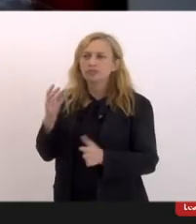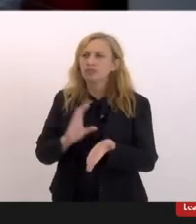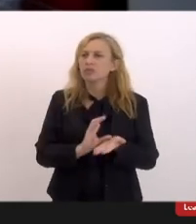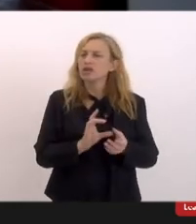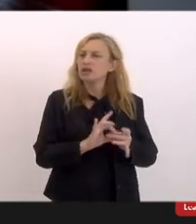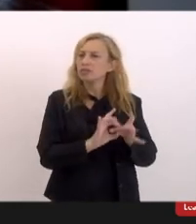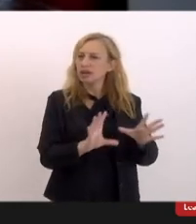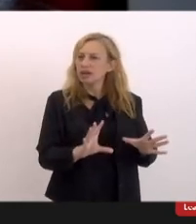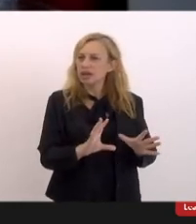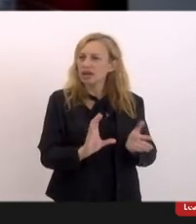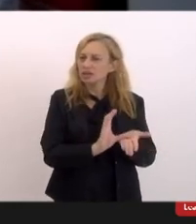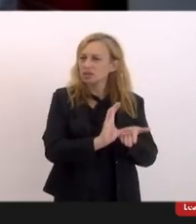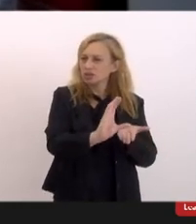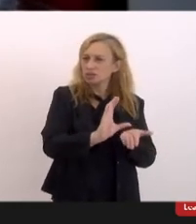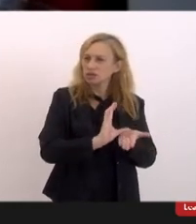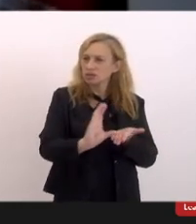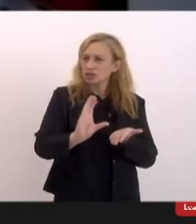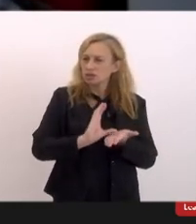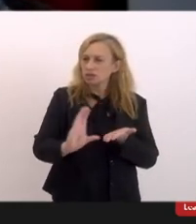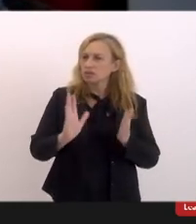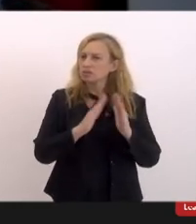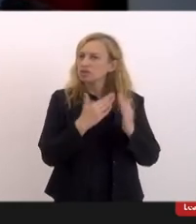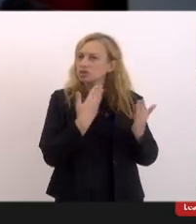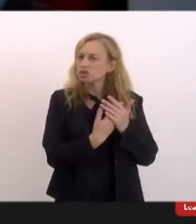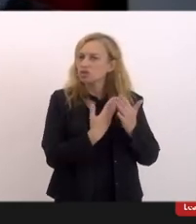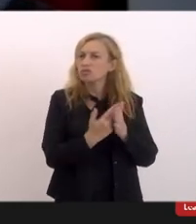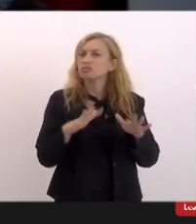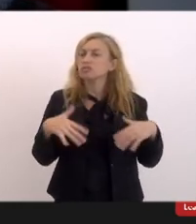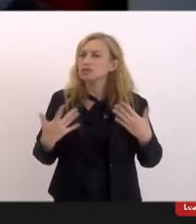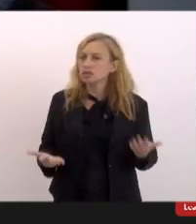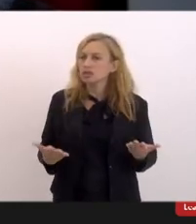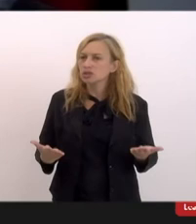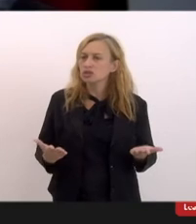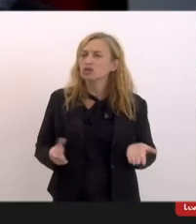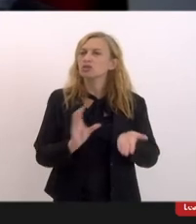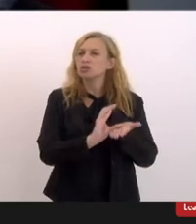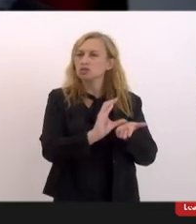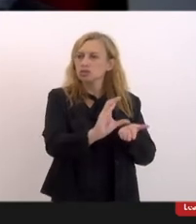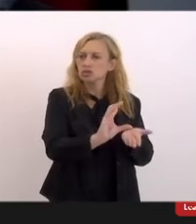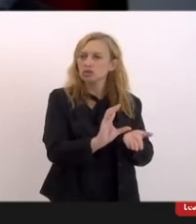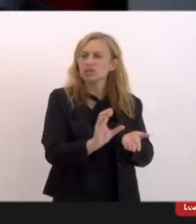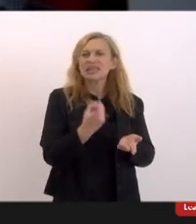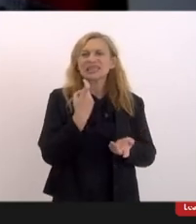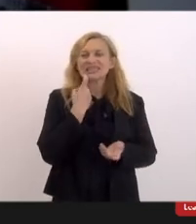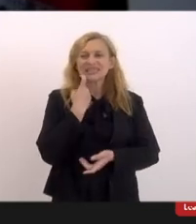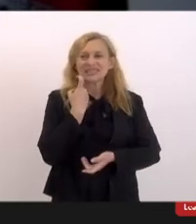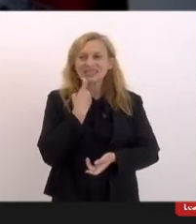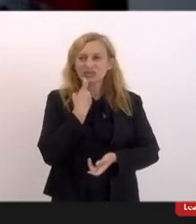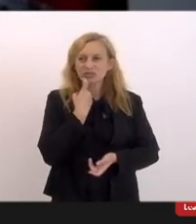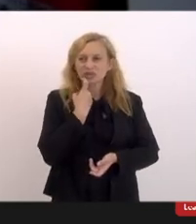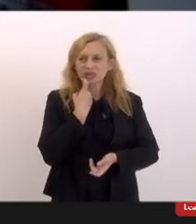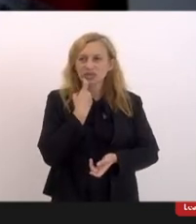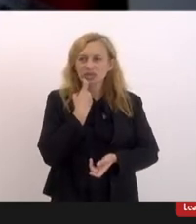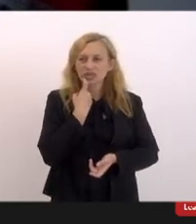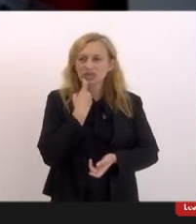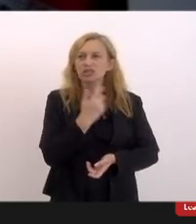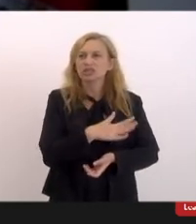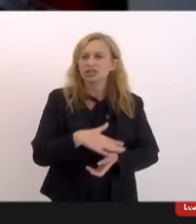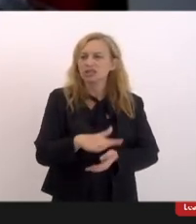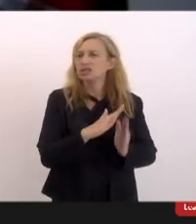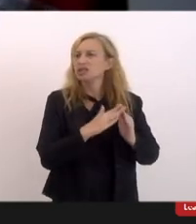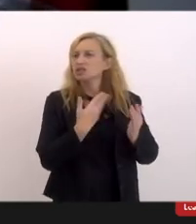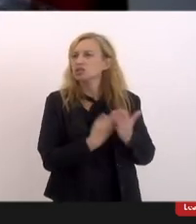disponibilizado, os recursos foram passados para as escolas. Então, os recursos caíram na sexta-feira nas unidades